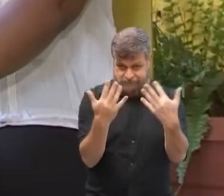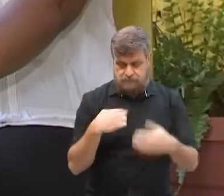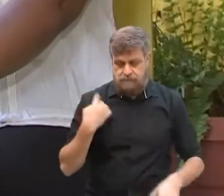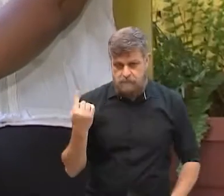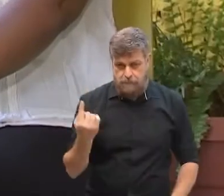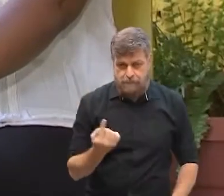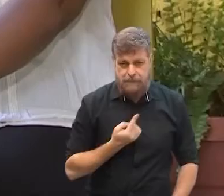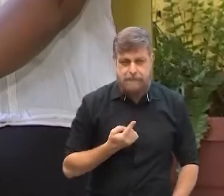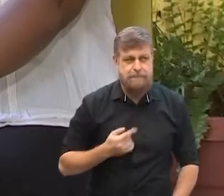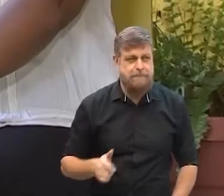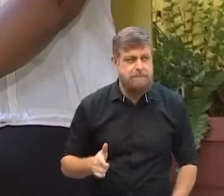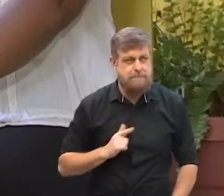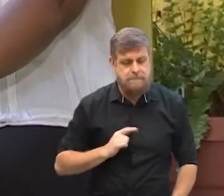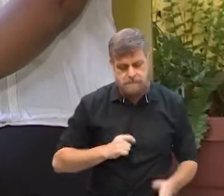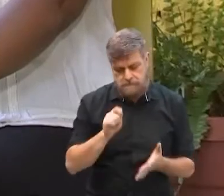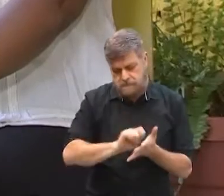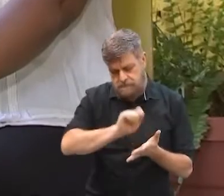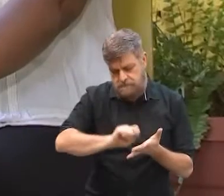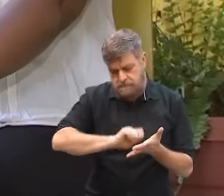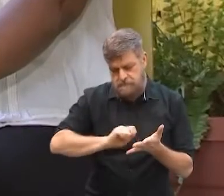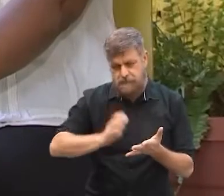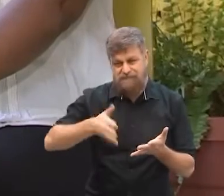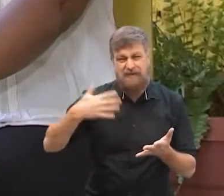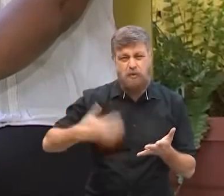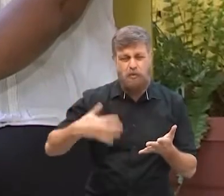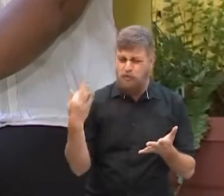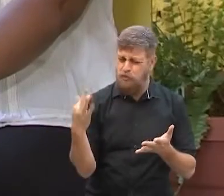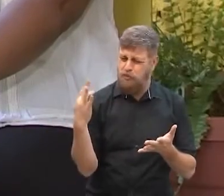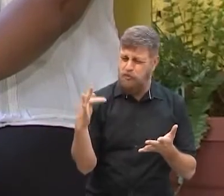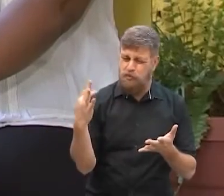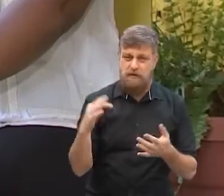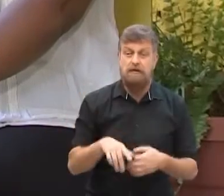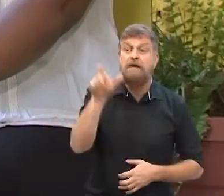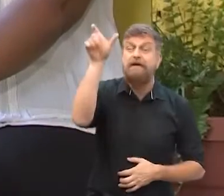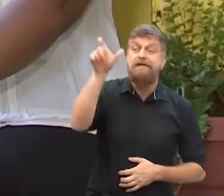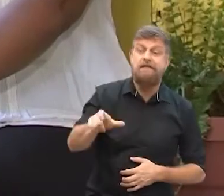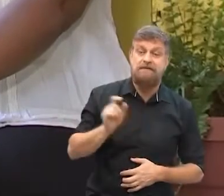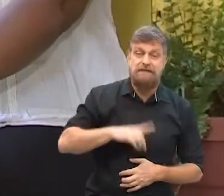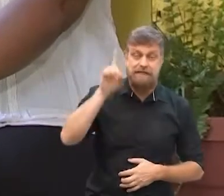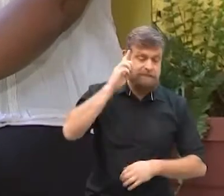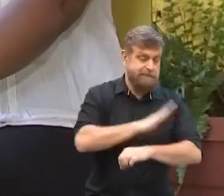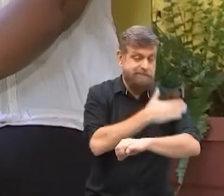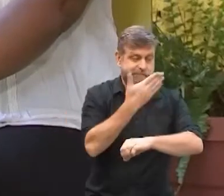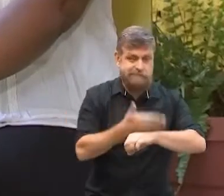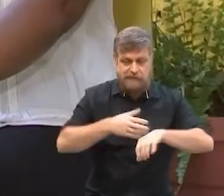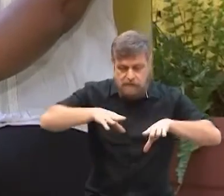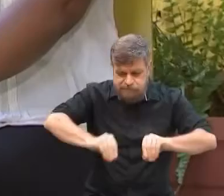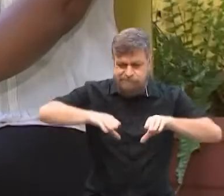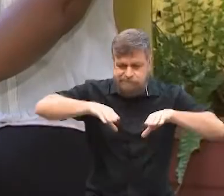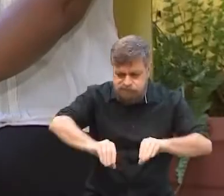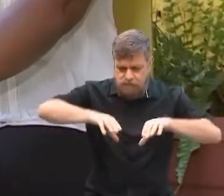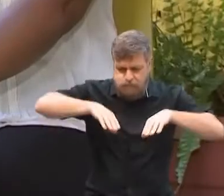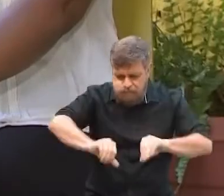gente fica não sei quanto tempo escrevendo, já sai assim, né, com a mão, pelo amor de Deus. Imagine vocês profissionais